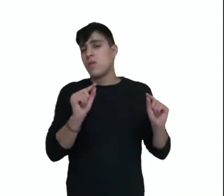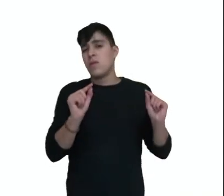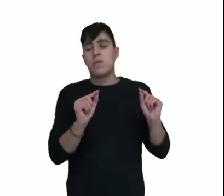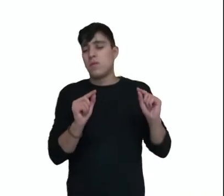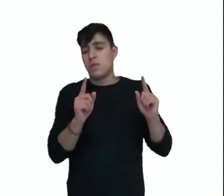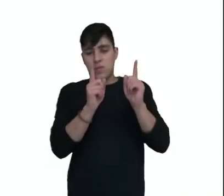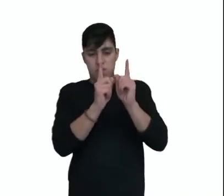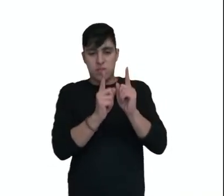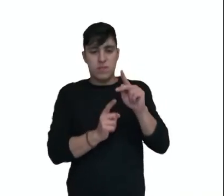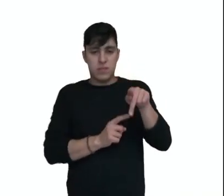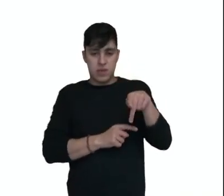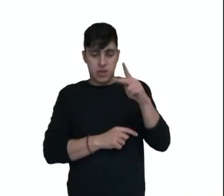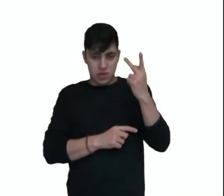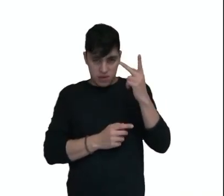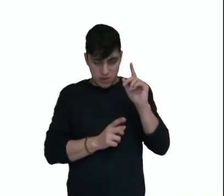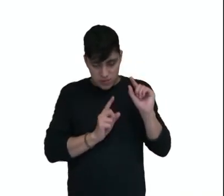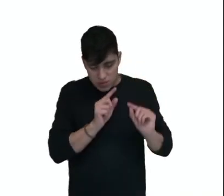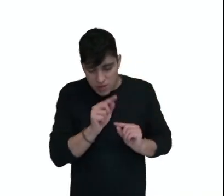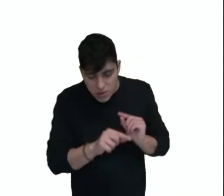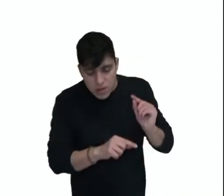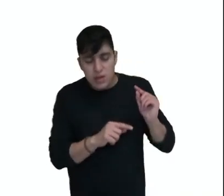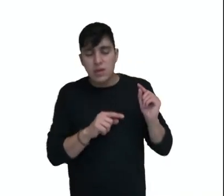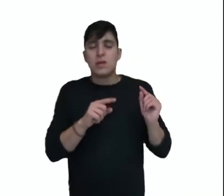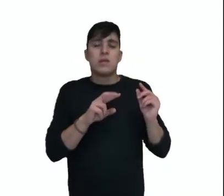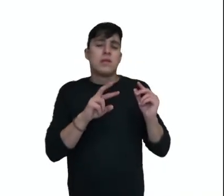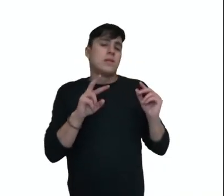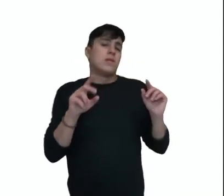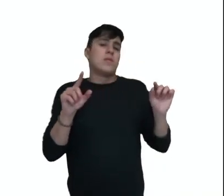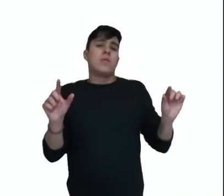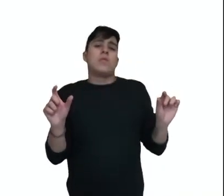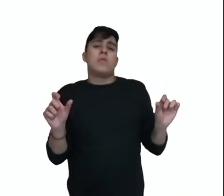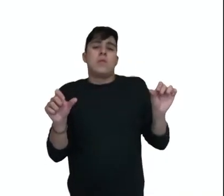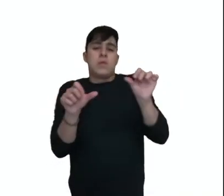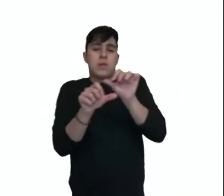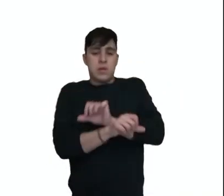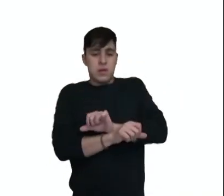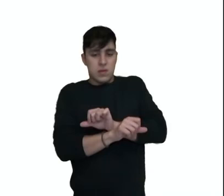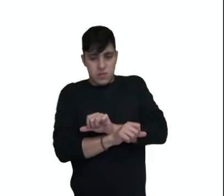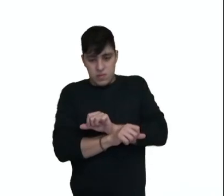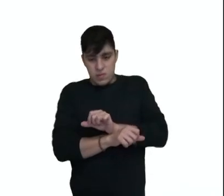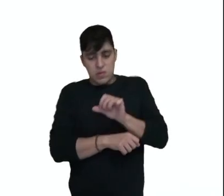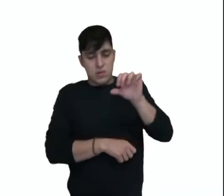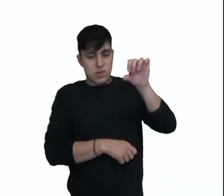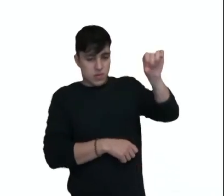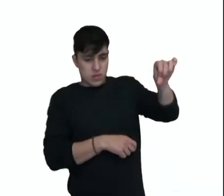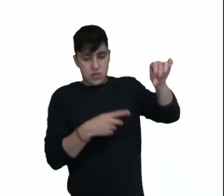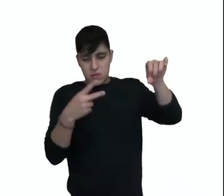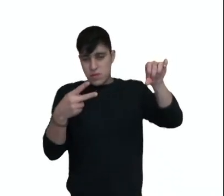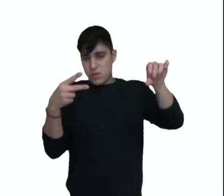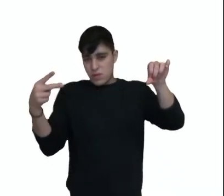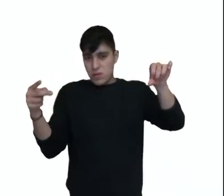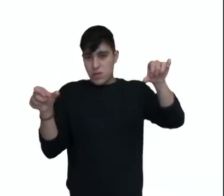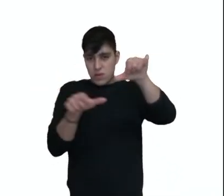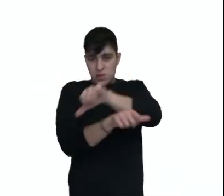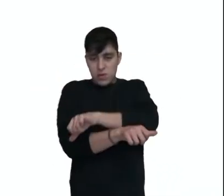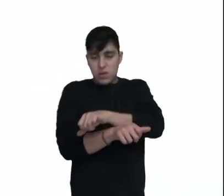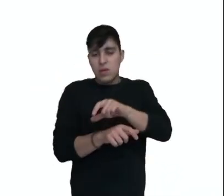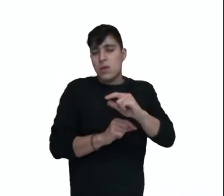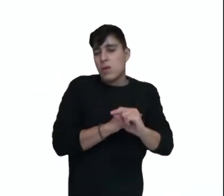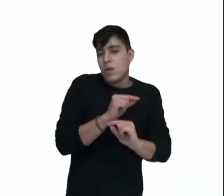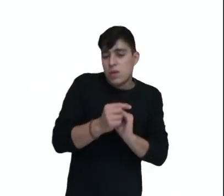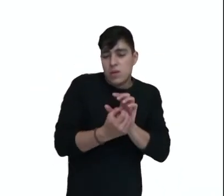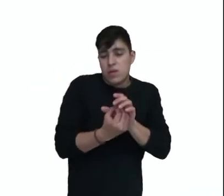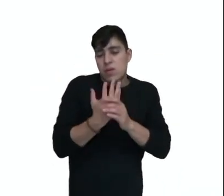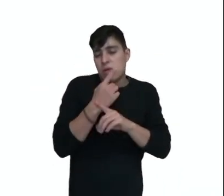Philadelphia, ou PH, que resulta numa translocação entre os cromossomos 9 e 22 e leva à formação